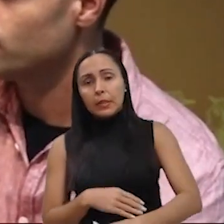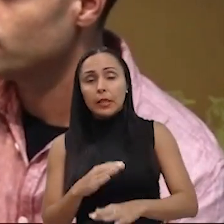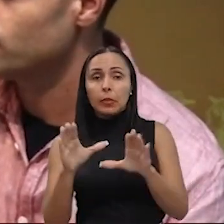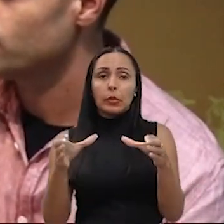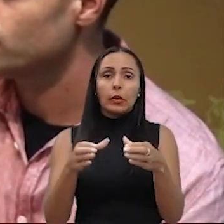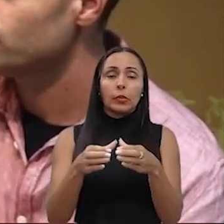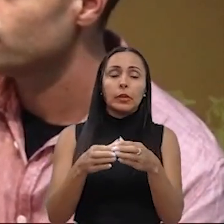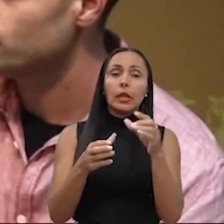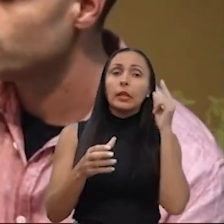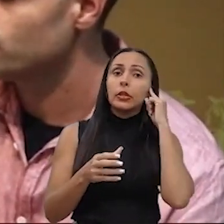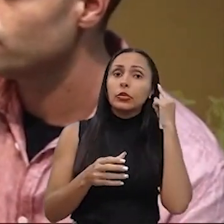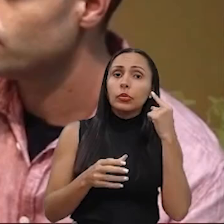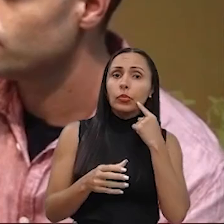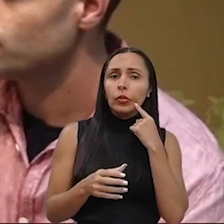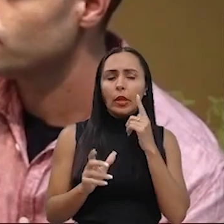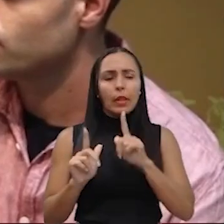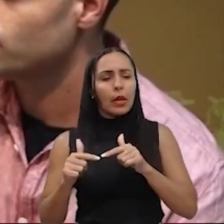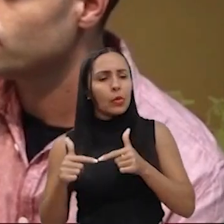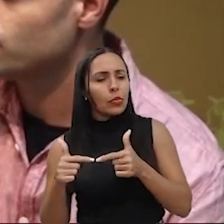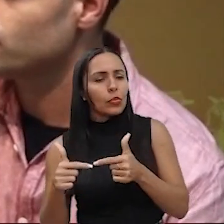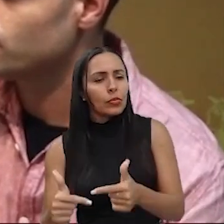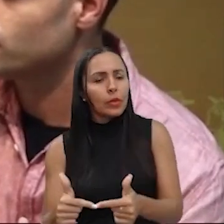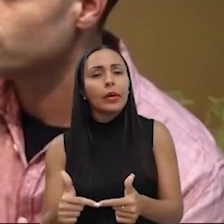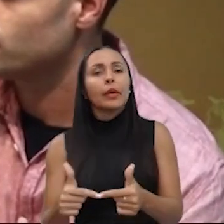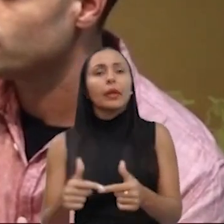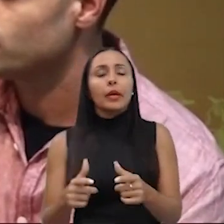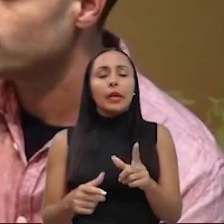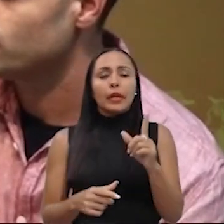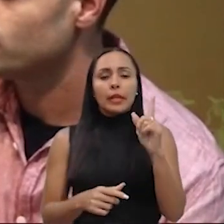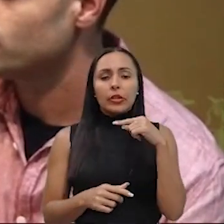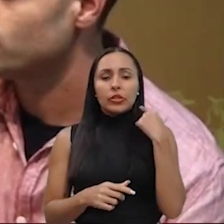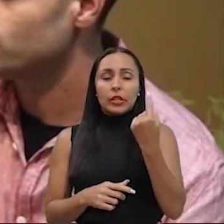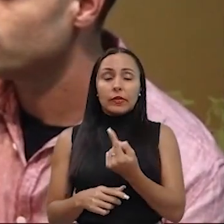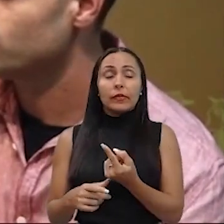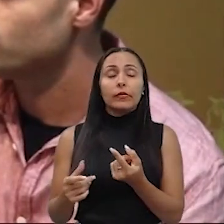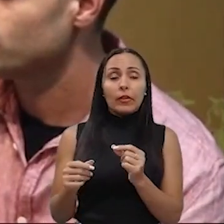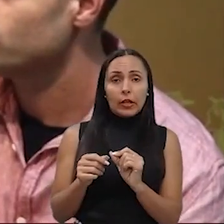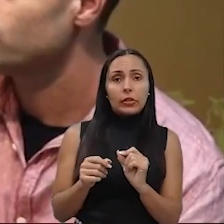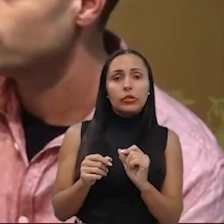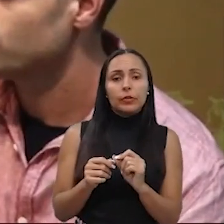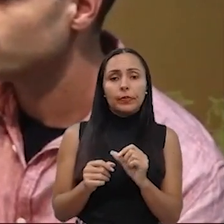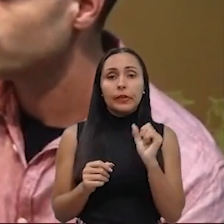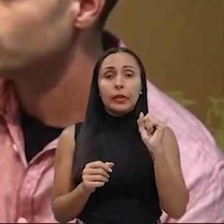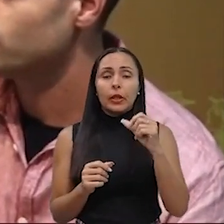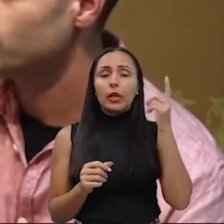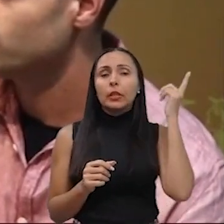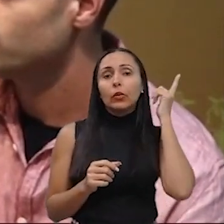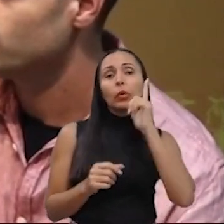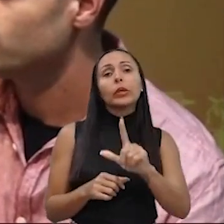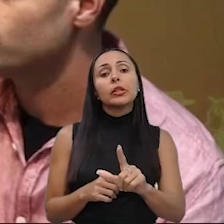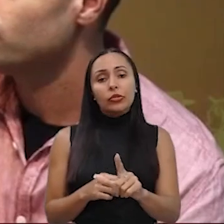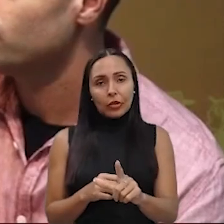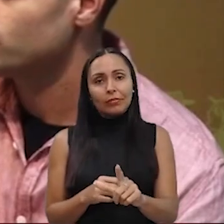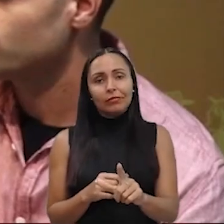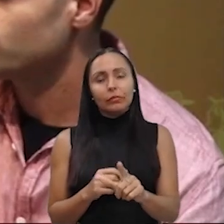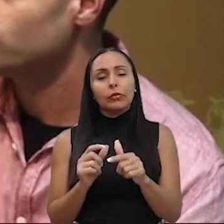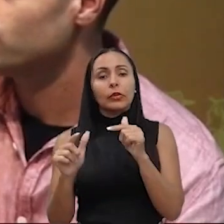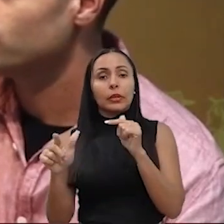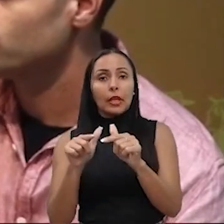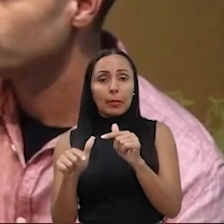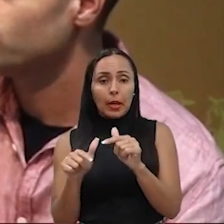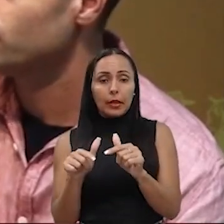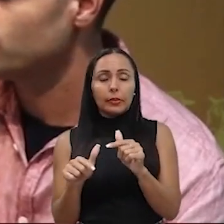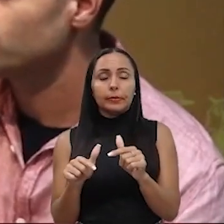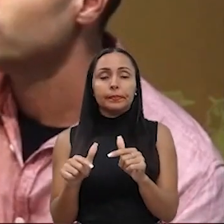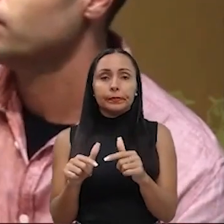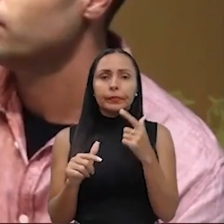das suas lutas, e a gente vai, inclusive, fazer com que essa conquista, com que esse trabalho, não é, ele